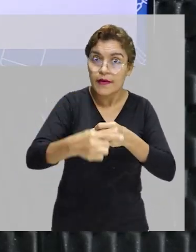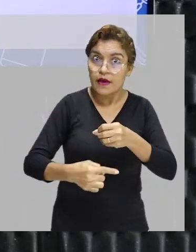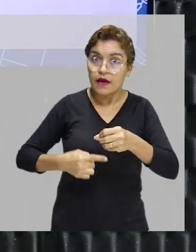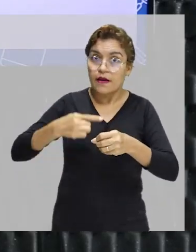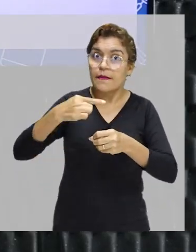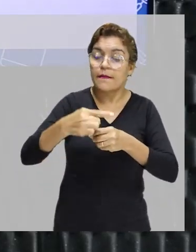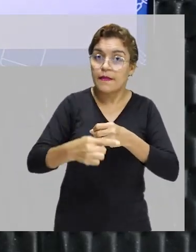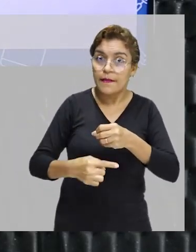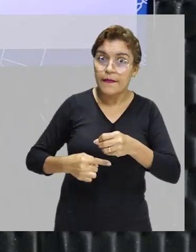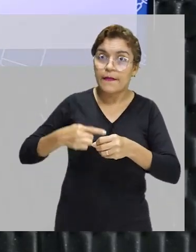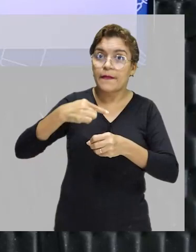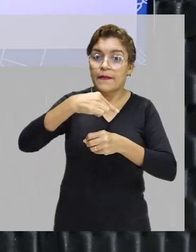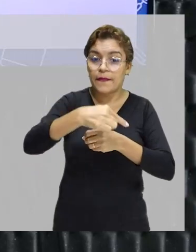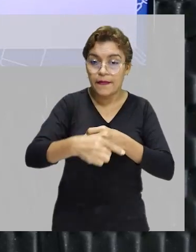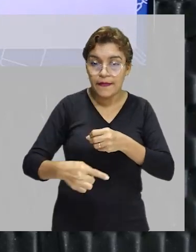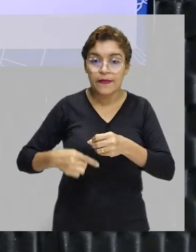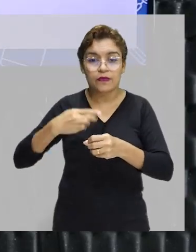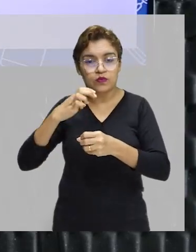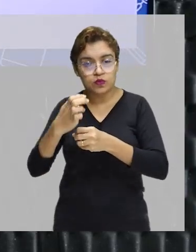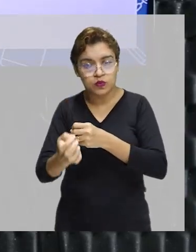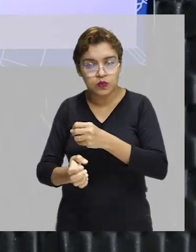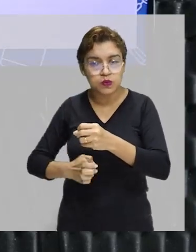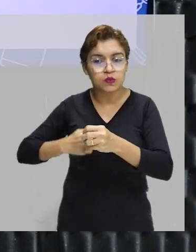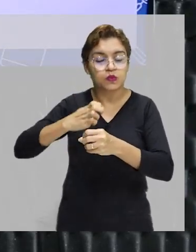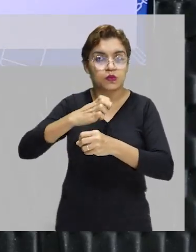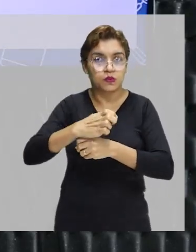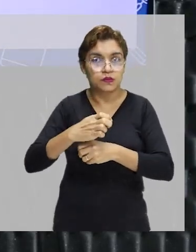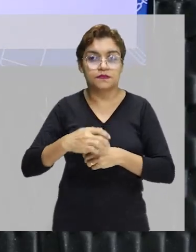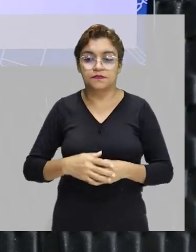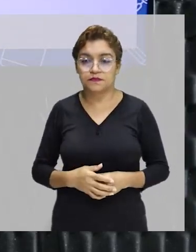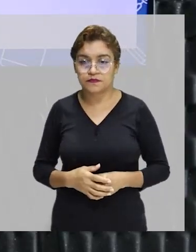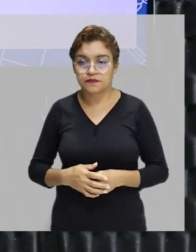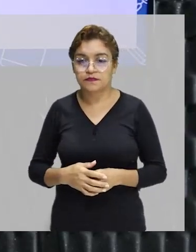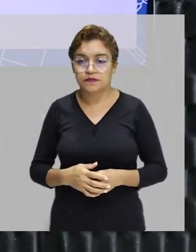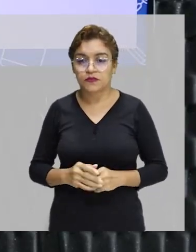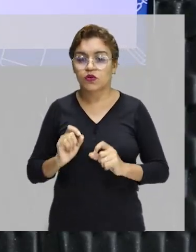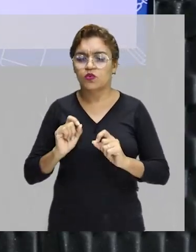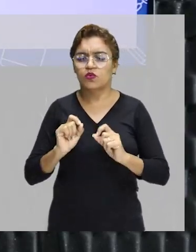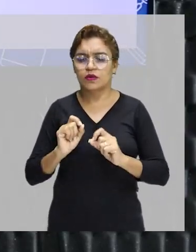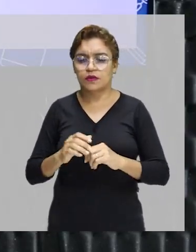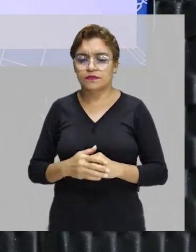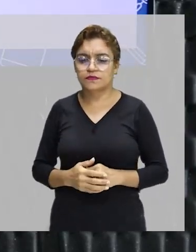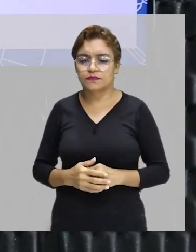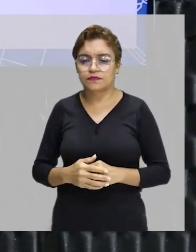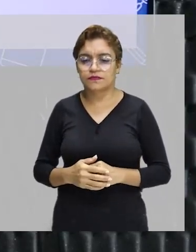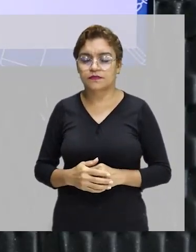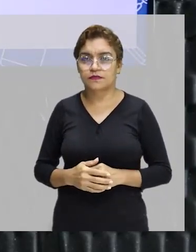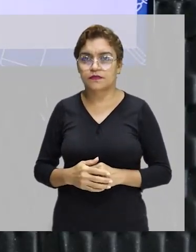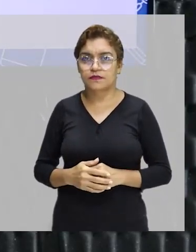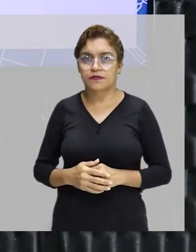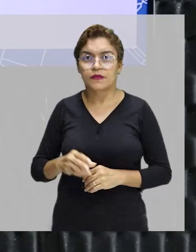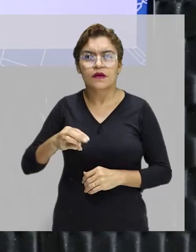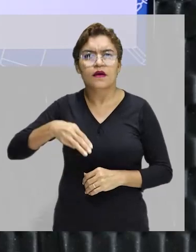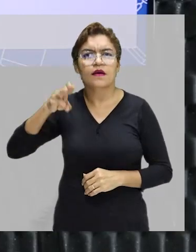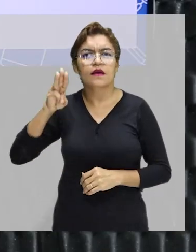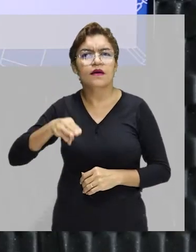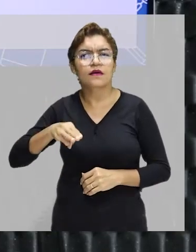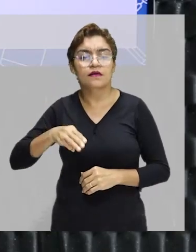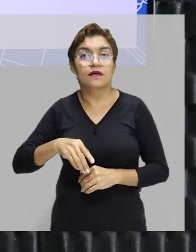e órbitas concêntricas foi justamente a alternativa letra C,